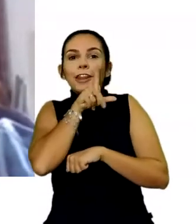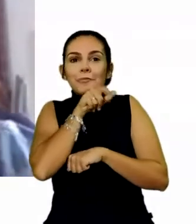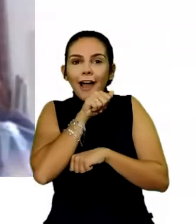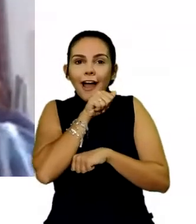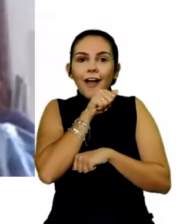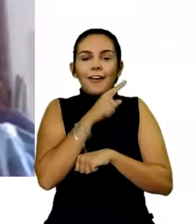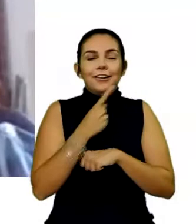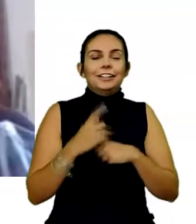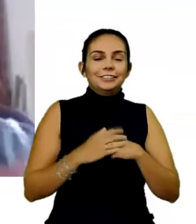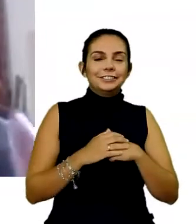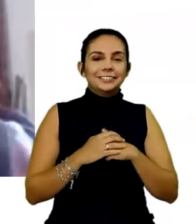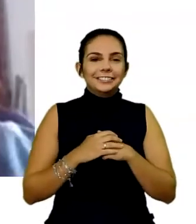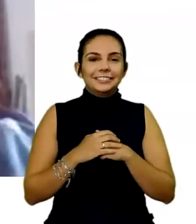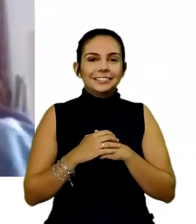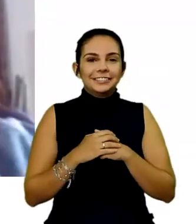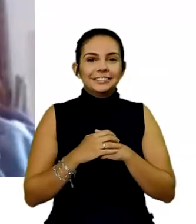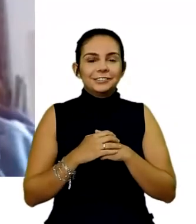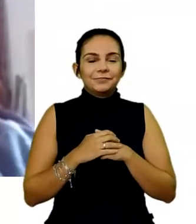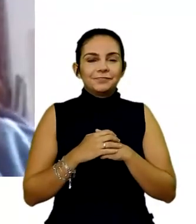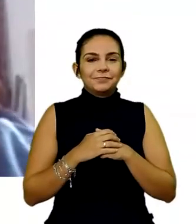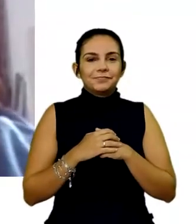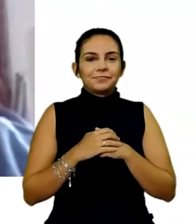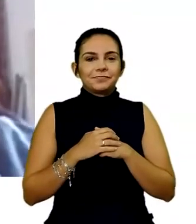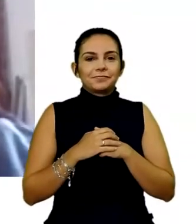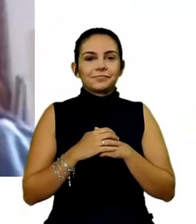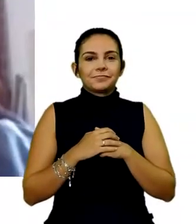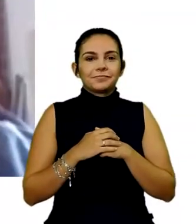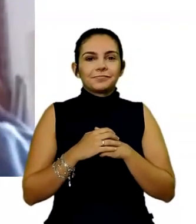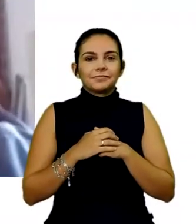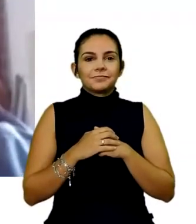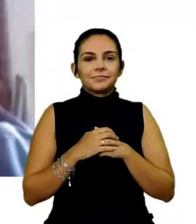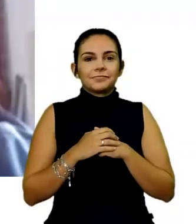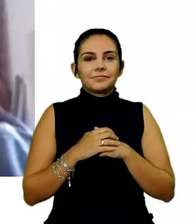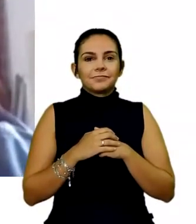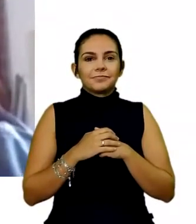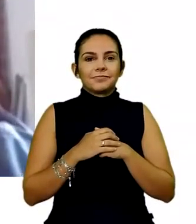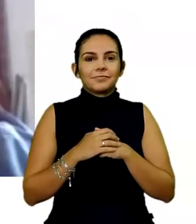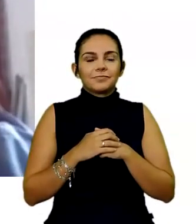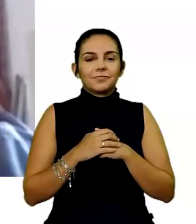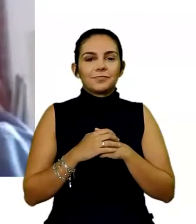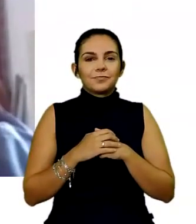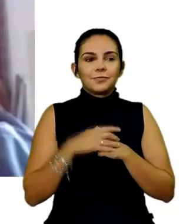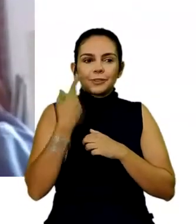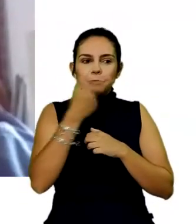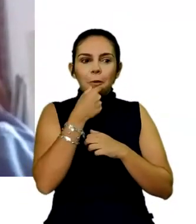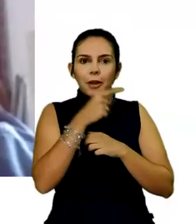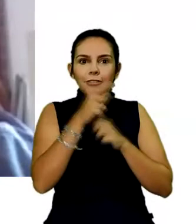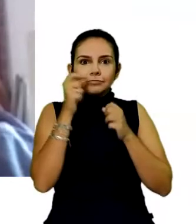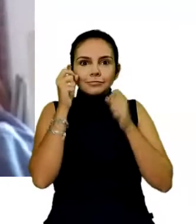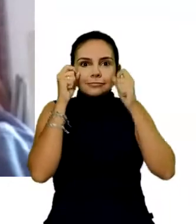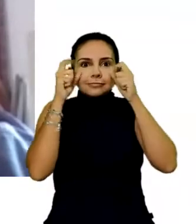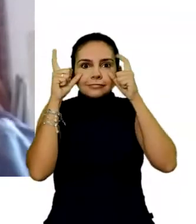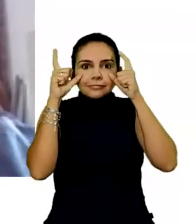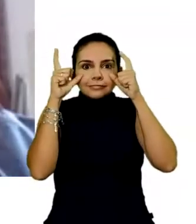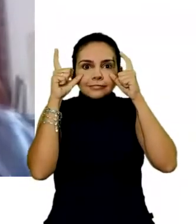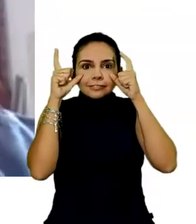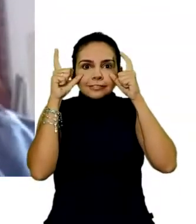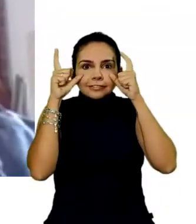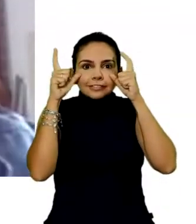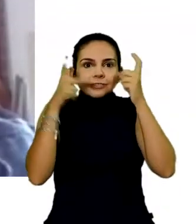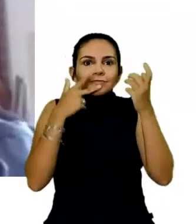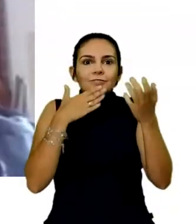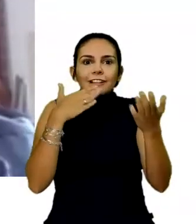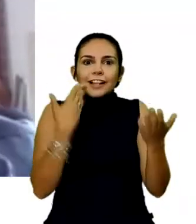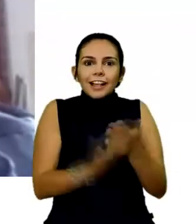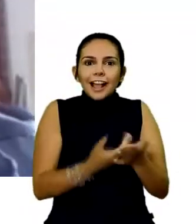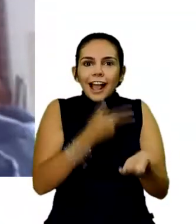dizer, numa ave, né? Num gavião. Aí ele, quando ele ficou olhando, ele estatalou o olho e disse: "Pô, o